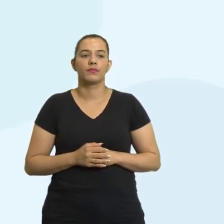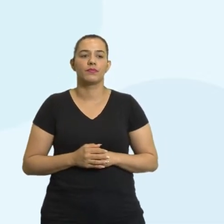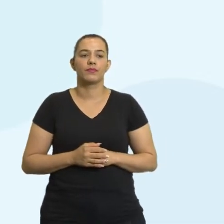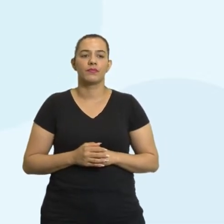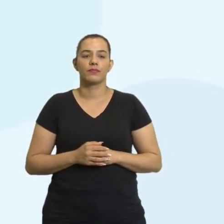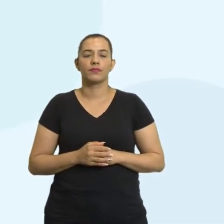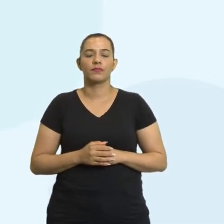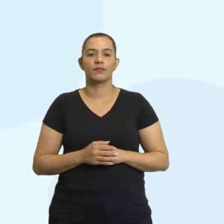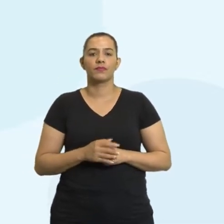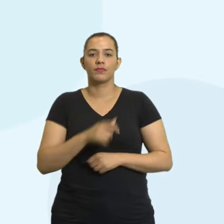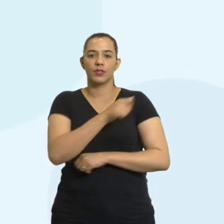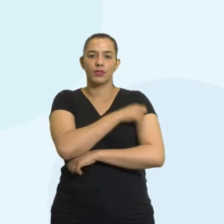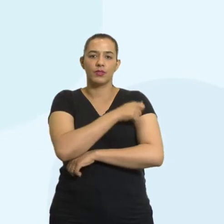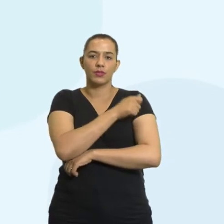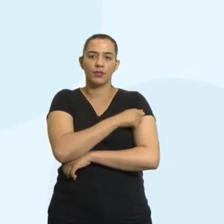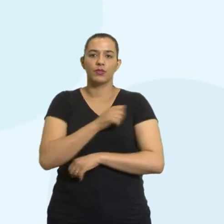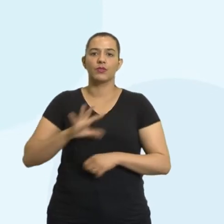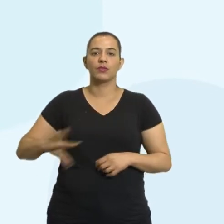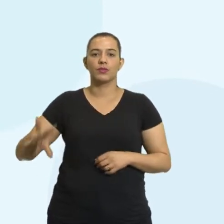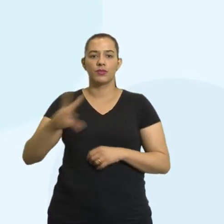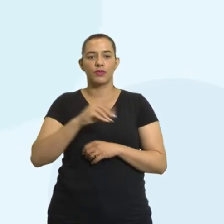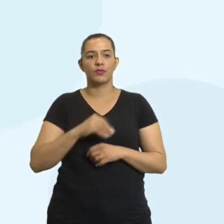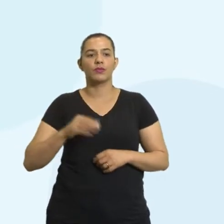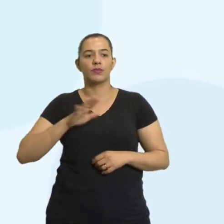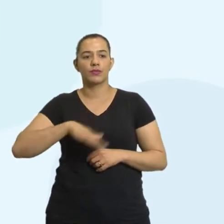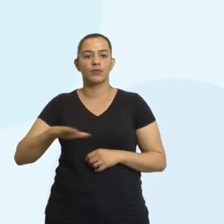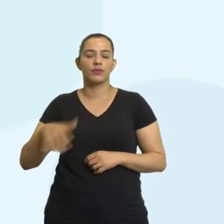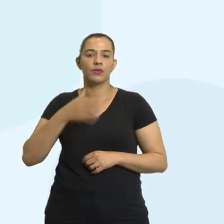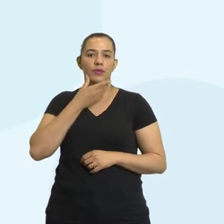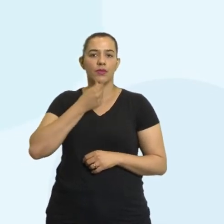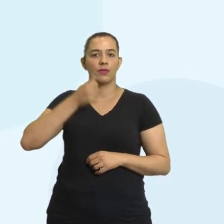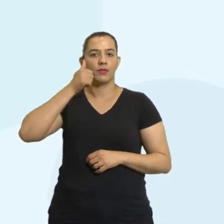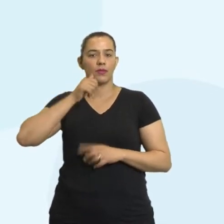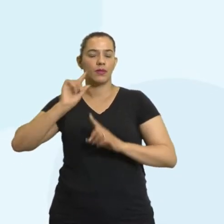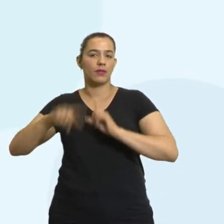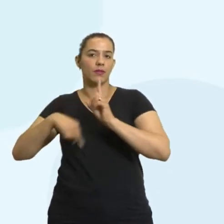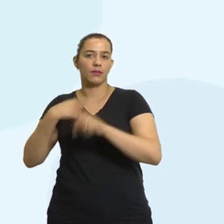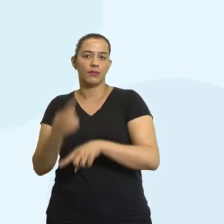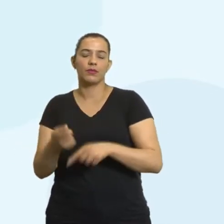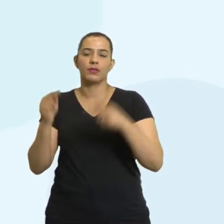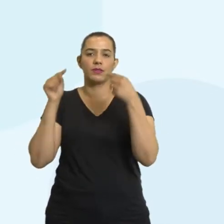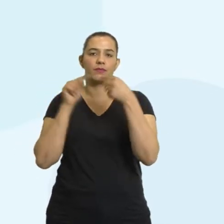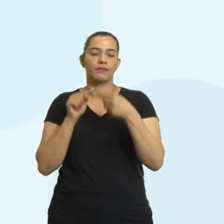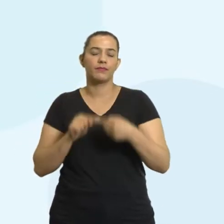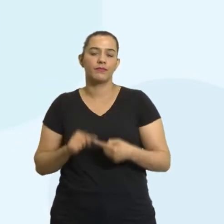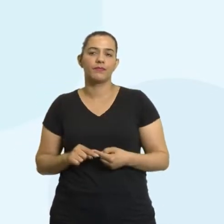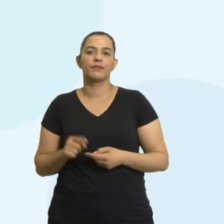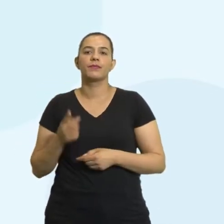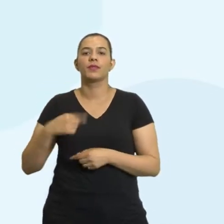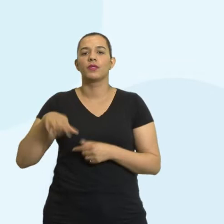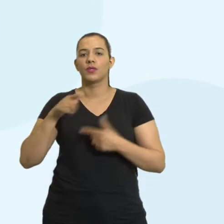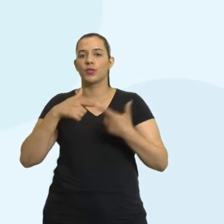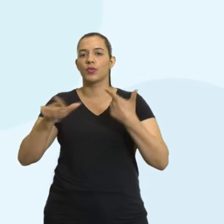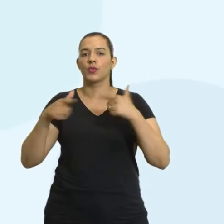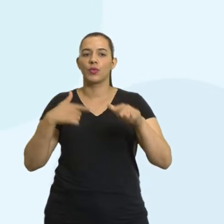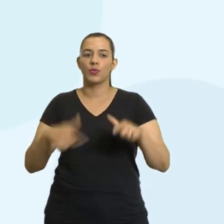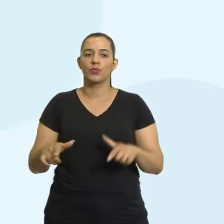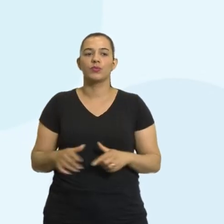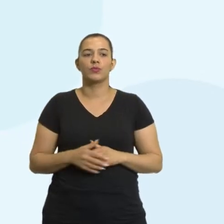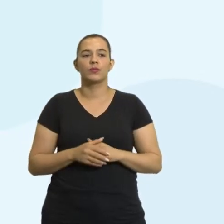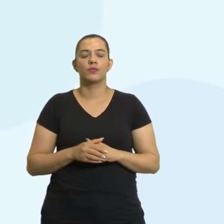Para que as nossas crianças, os meninos e meninas, possam depois, posteriormente, replicar em outros